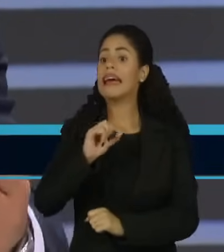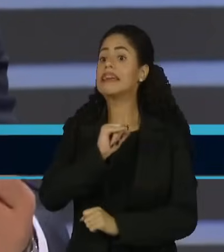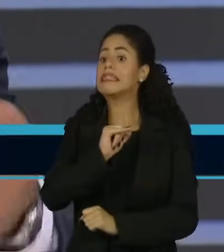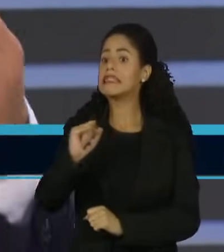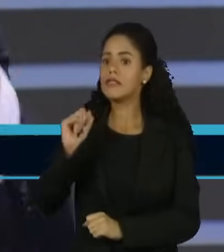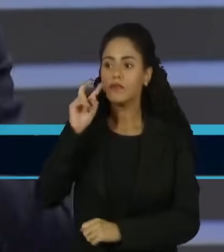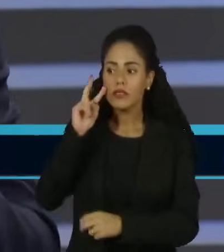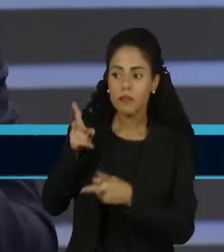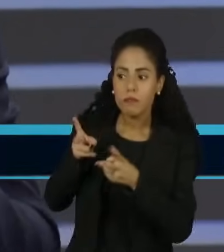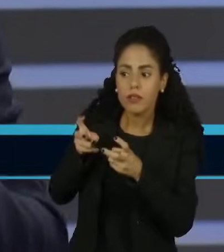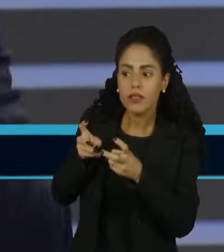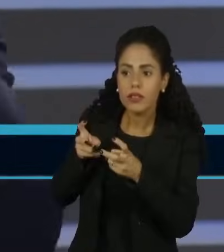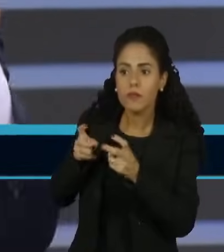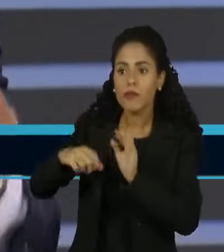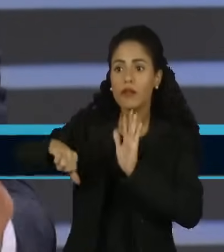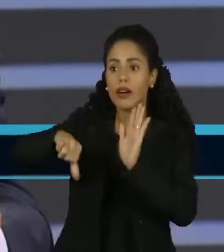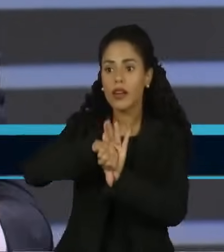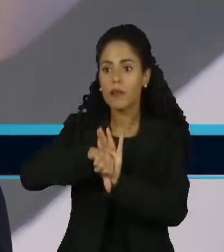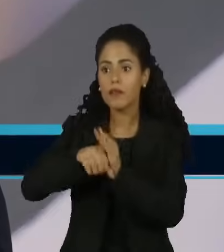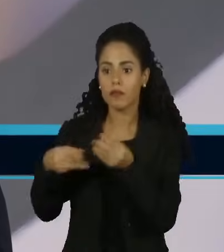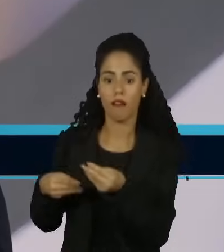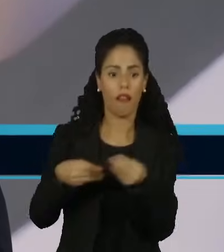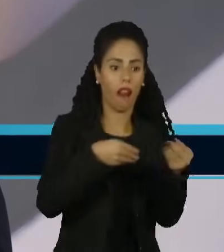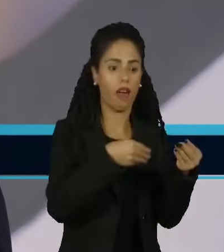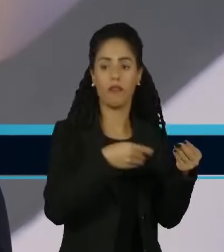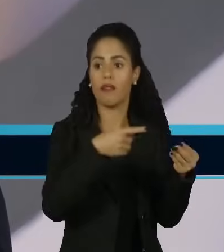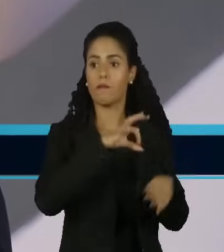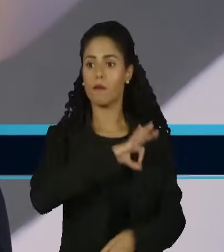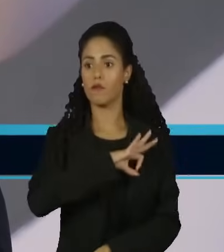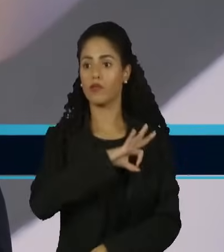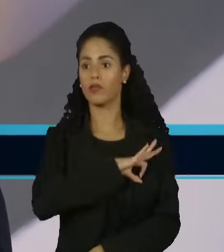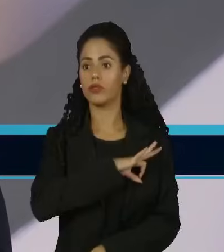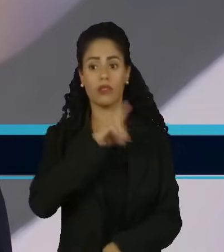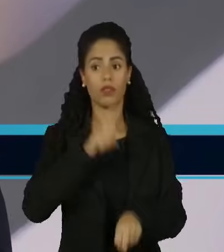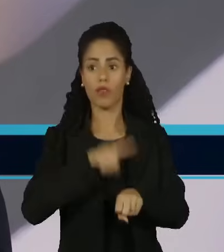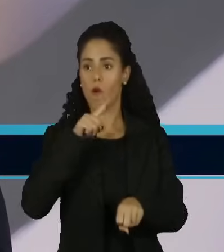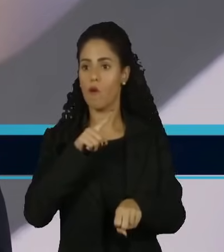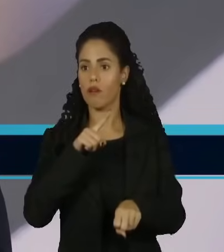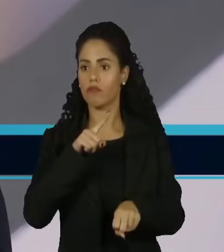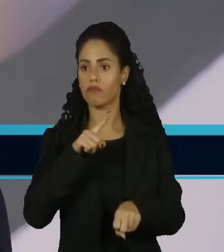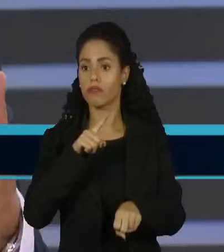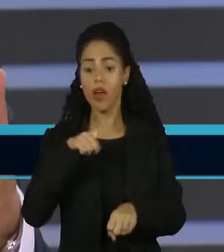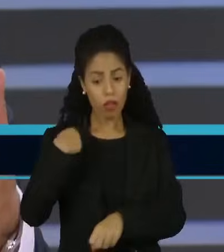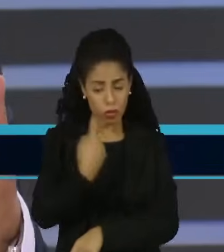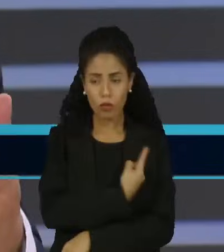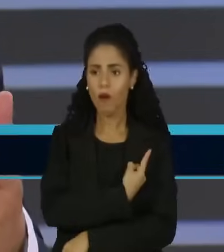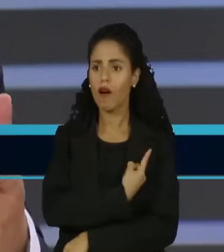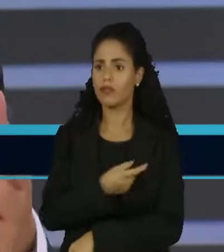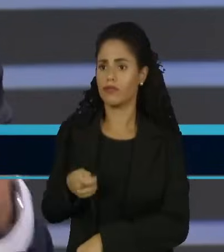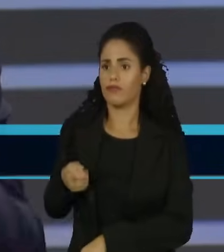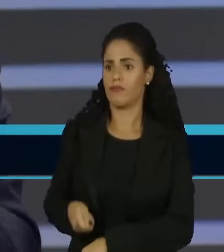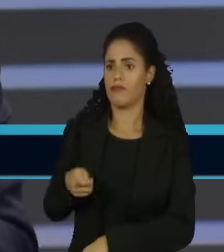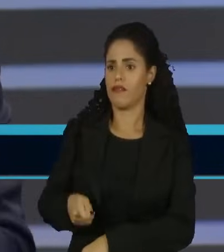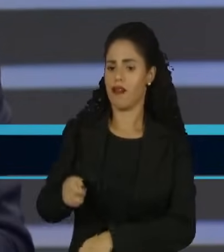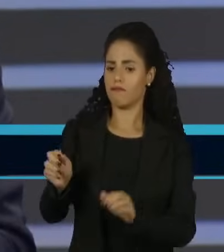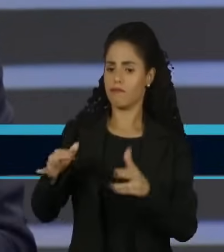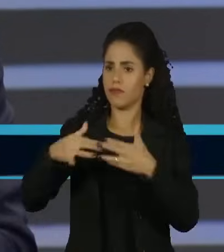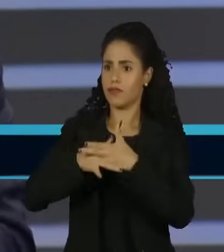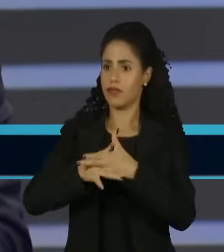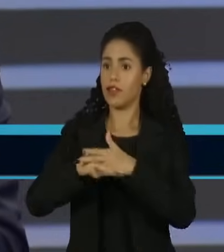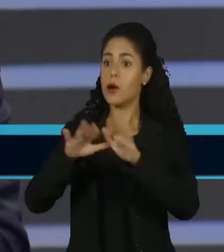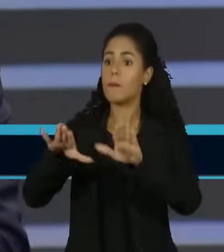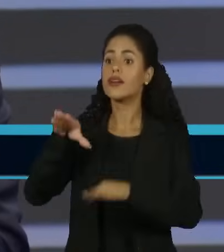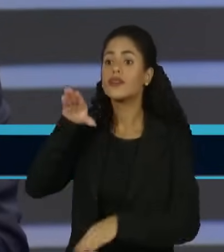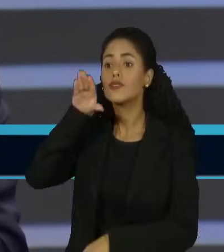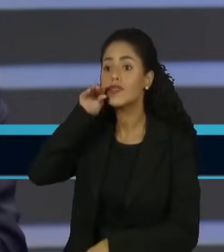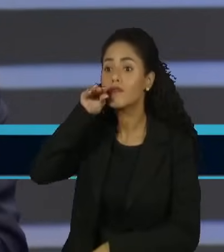crime, levar essa notícia à autoridade. Todo cidadão tem, digamos, essa obrigação, certo? No caso do servidor público,